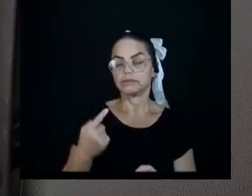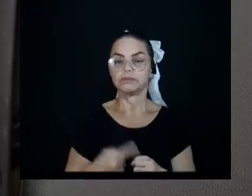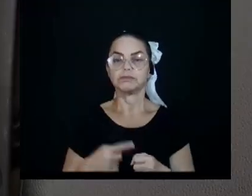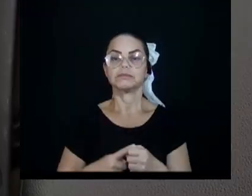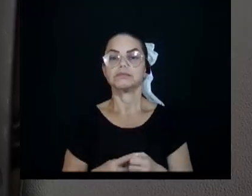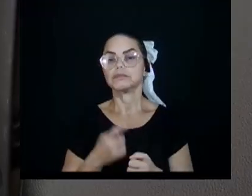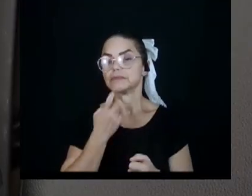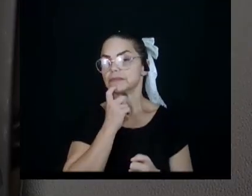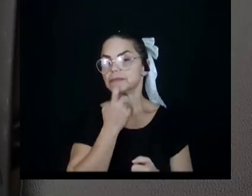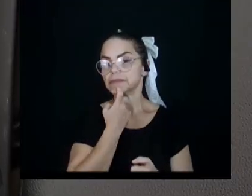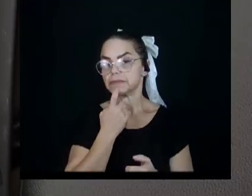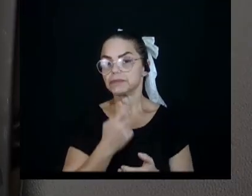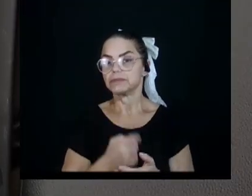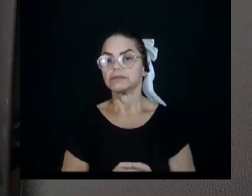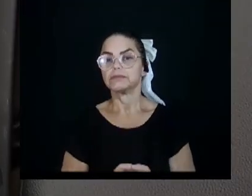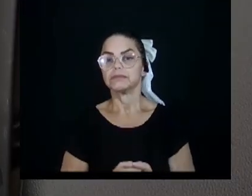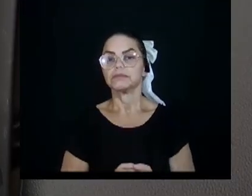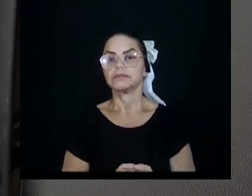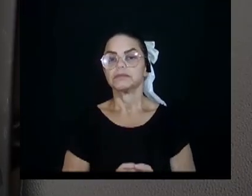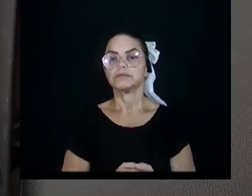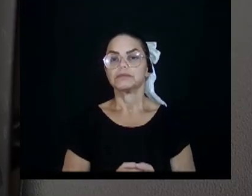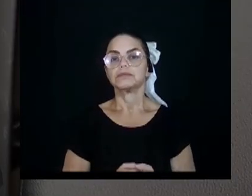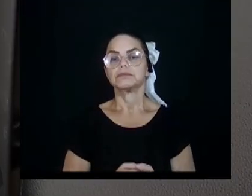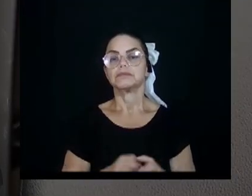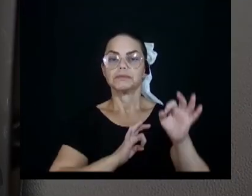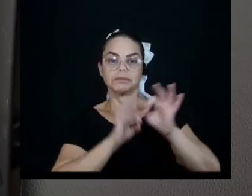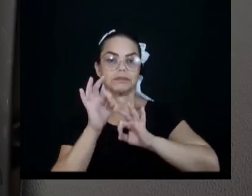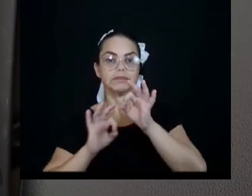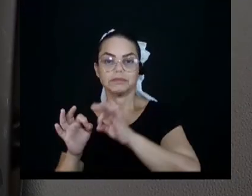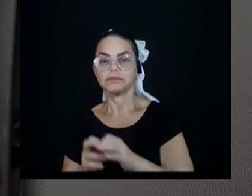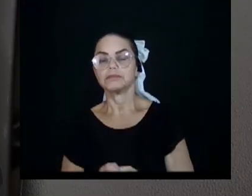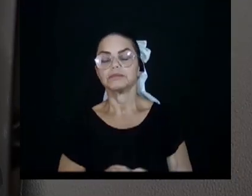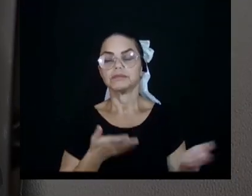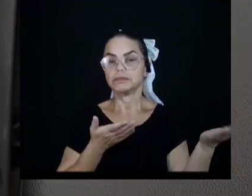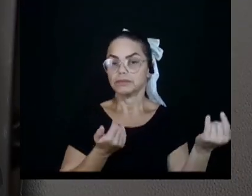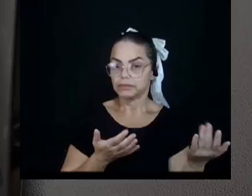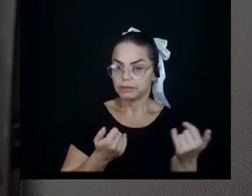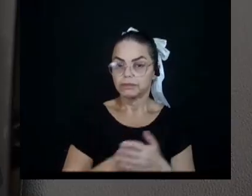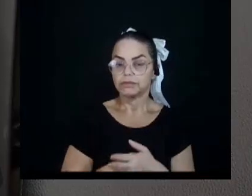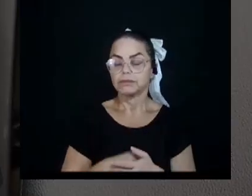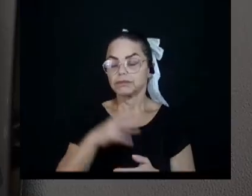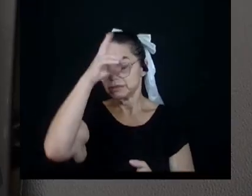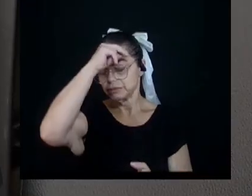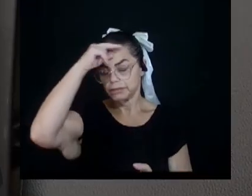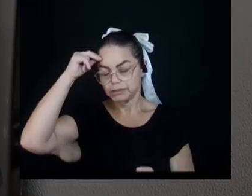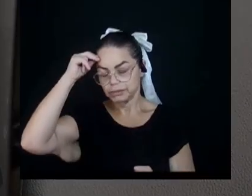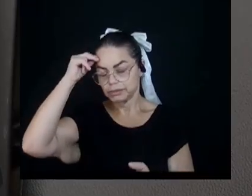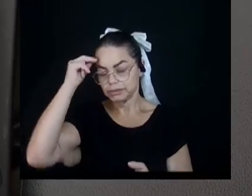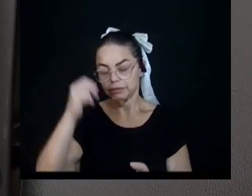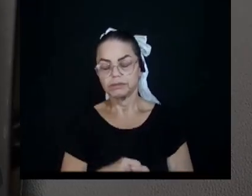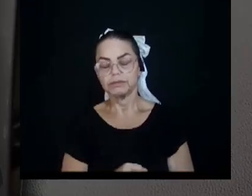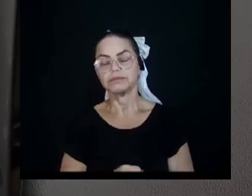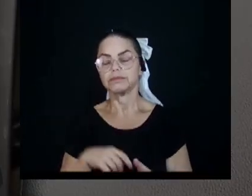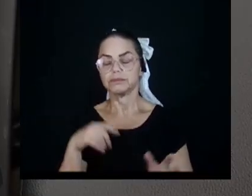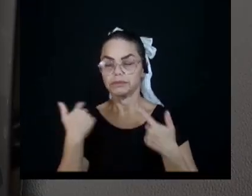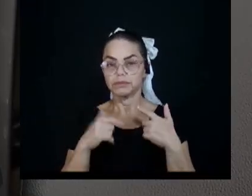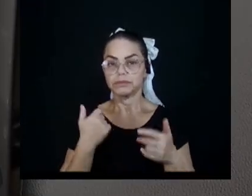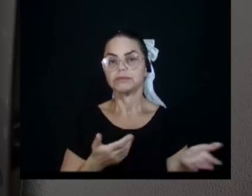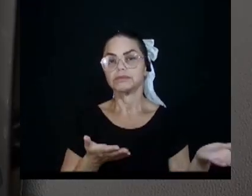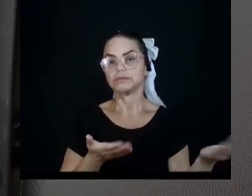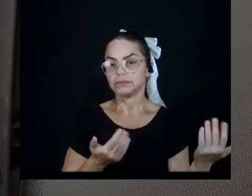Camp Crio é um projeto da Coordenadoria de Juventude da Prefeitura que trabalha com jovens na arte